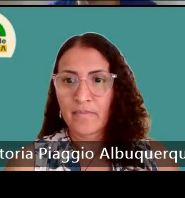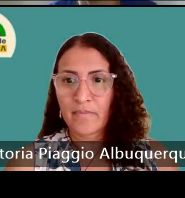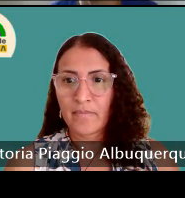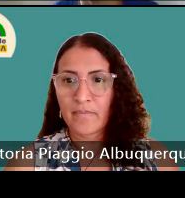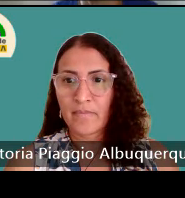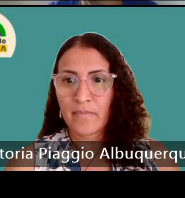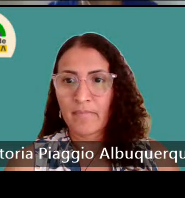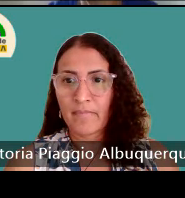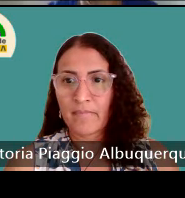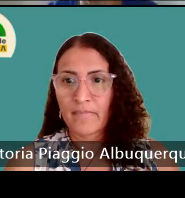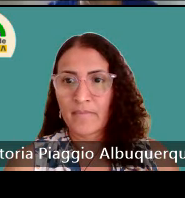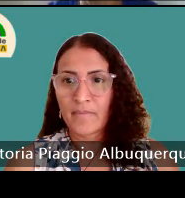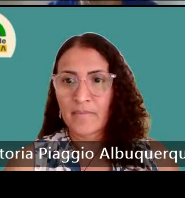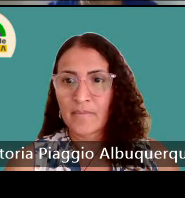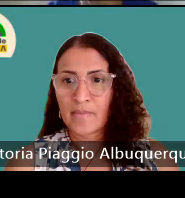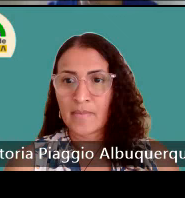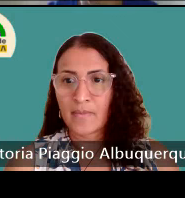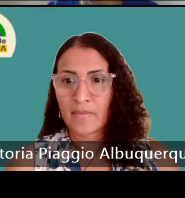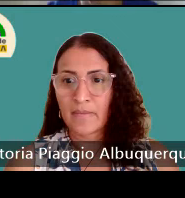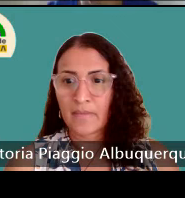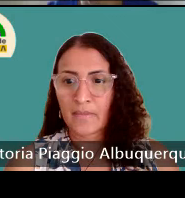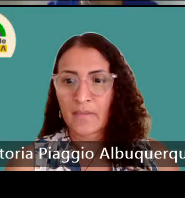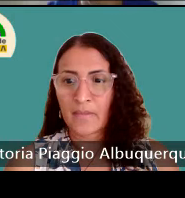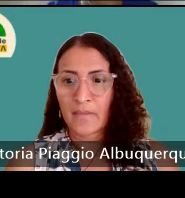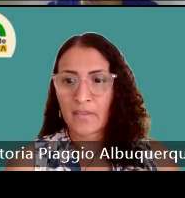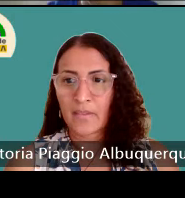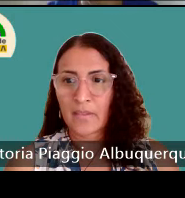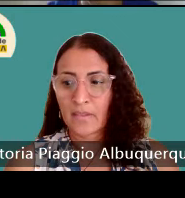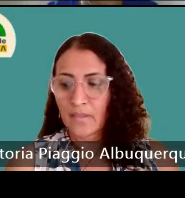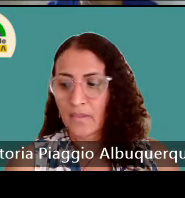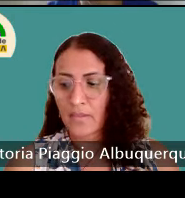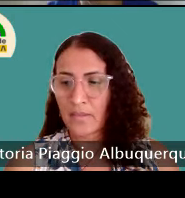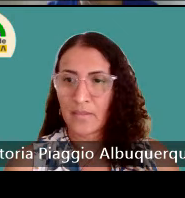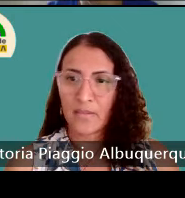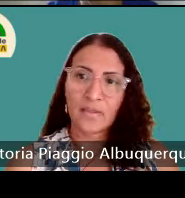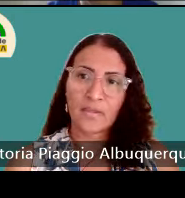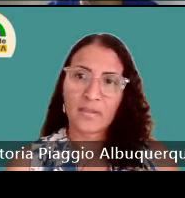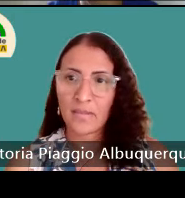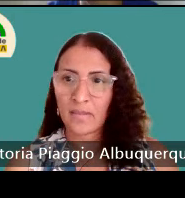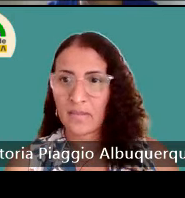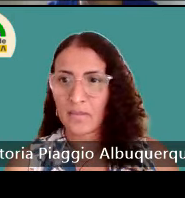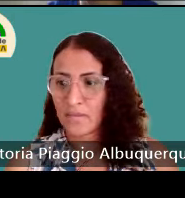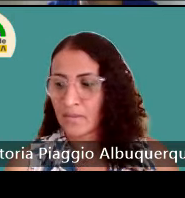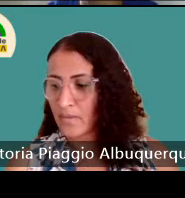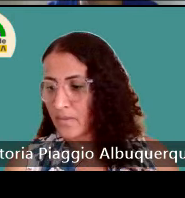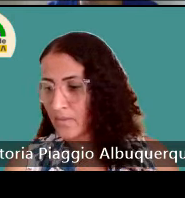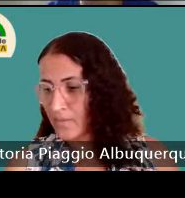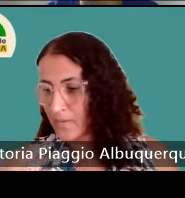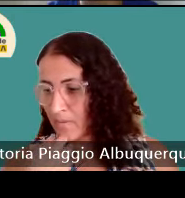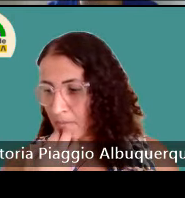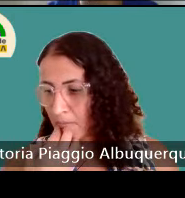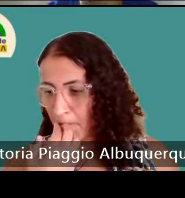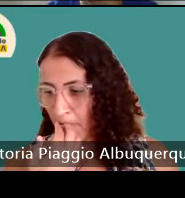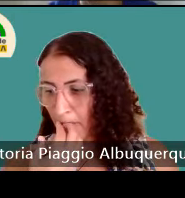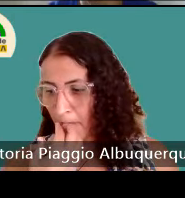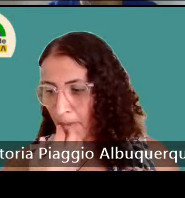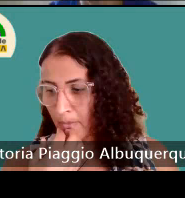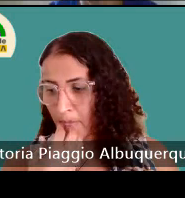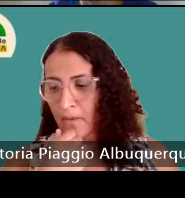aquelas que as decisões tomadas na Esfera administrativa no controlador e judicial elas devem ser baseadas em valores